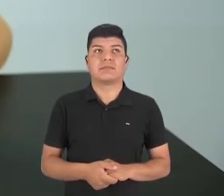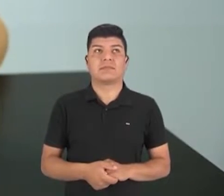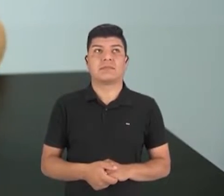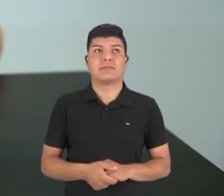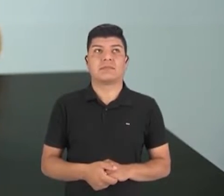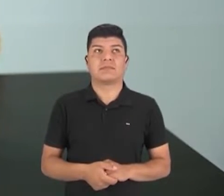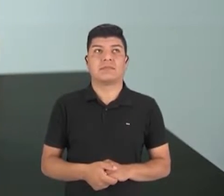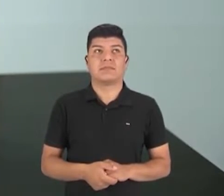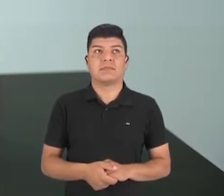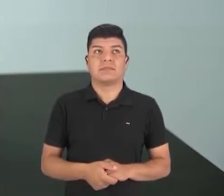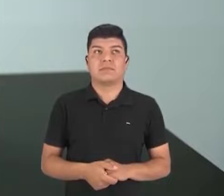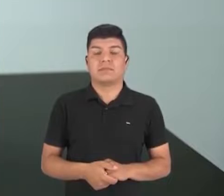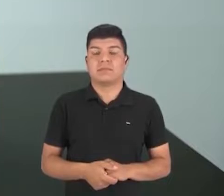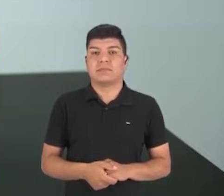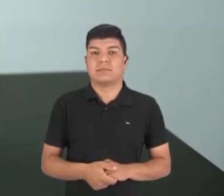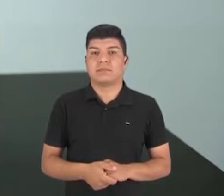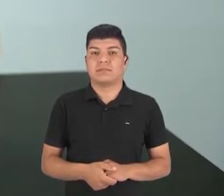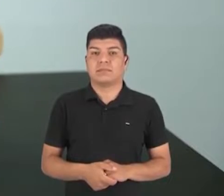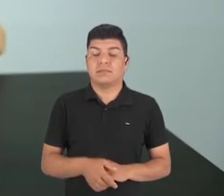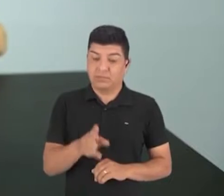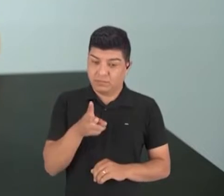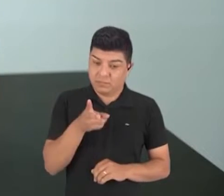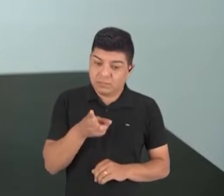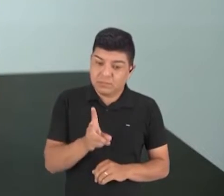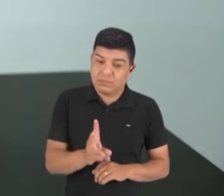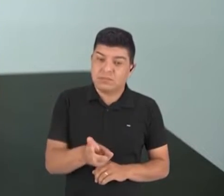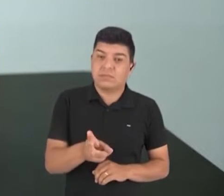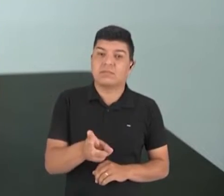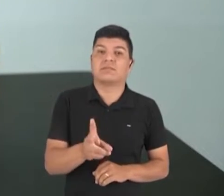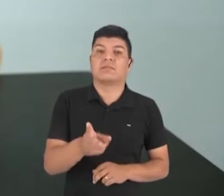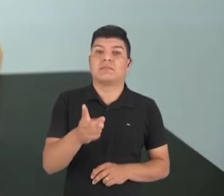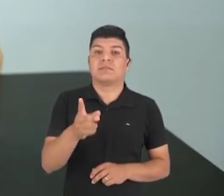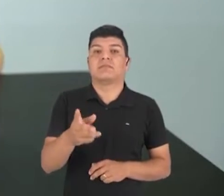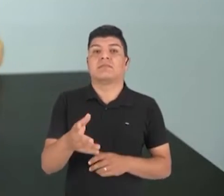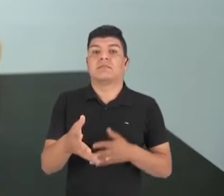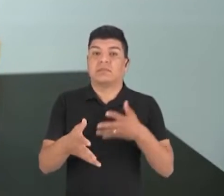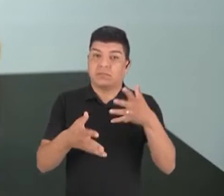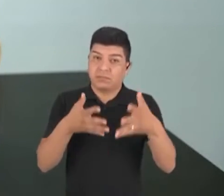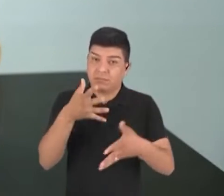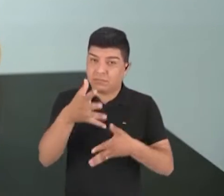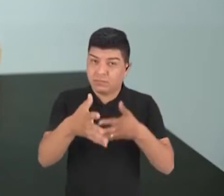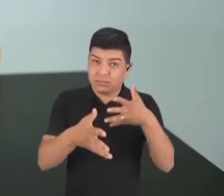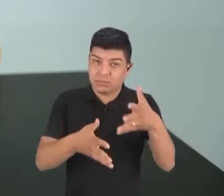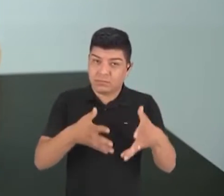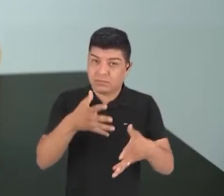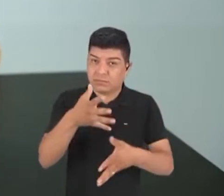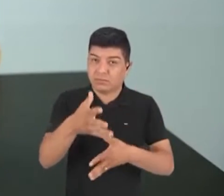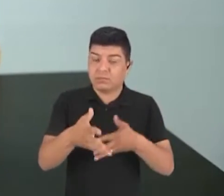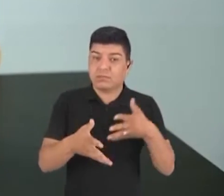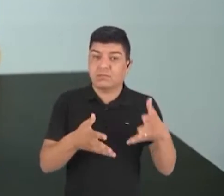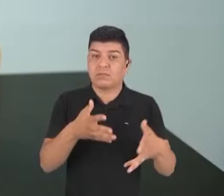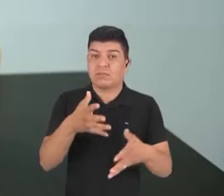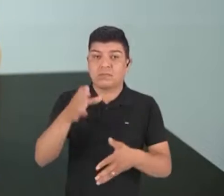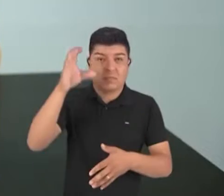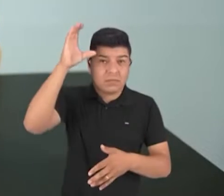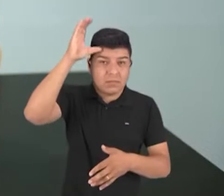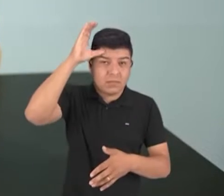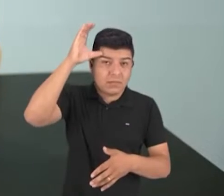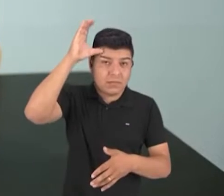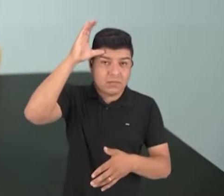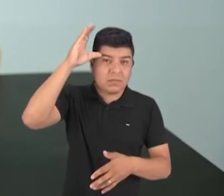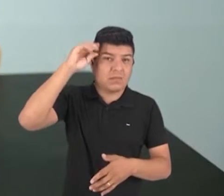e ela falou continua falando a falar ela falou da